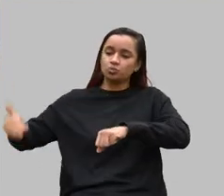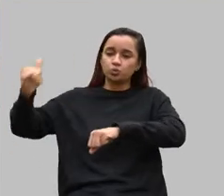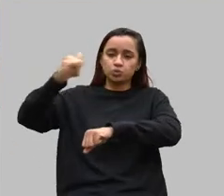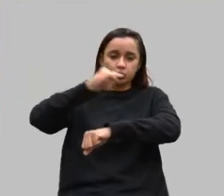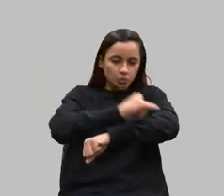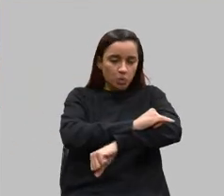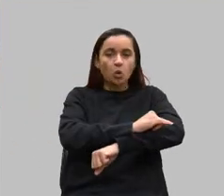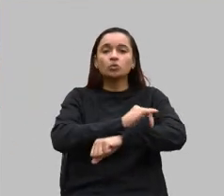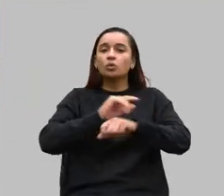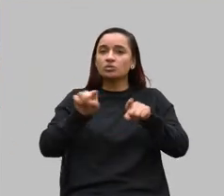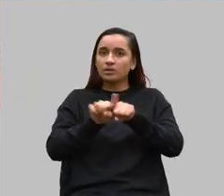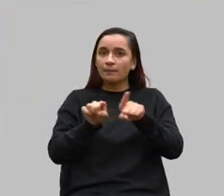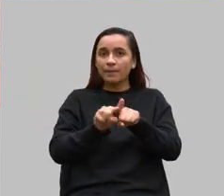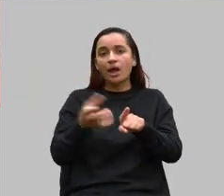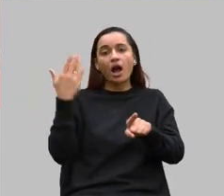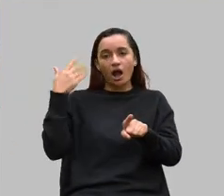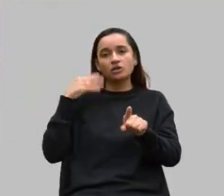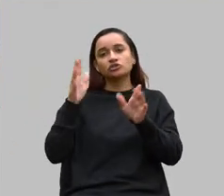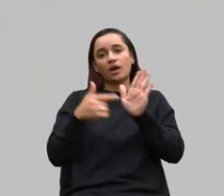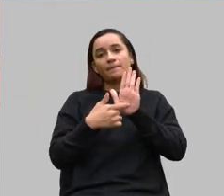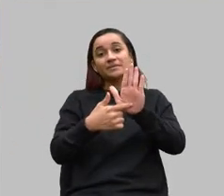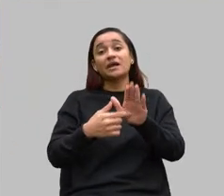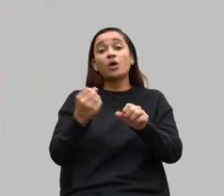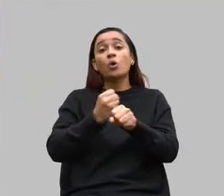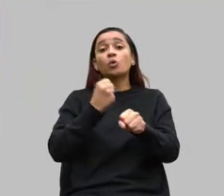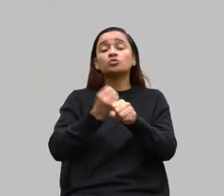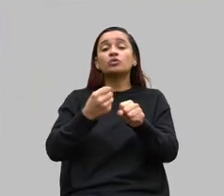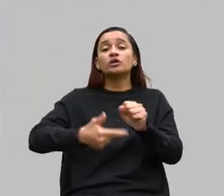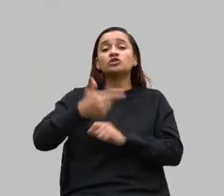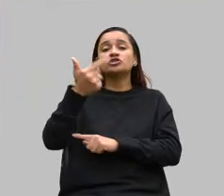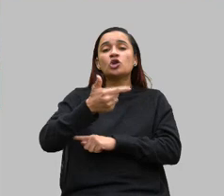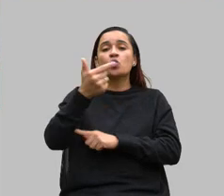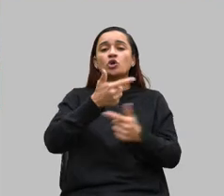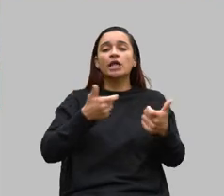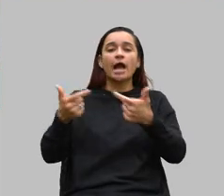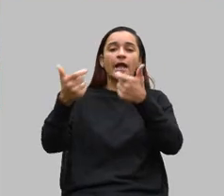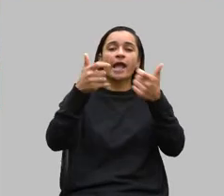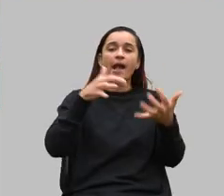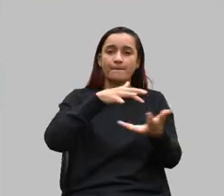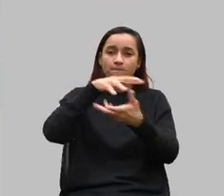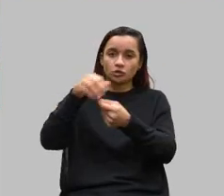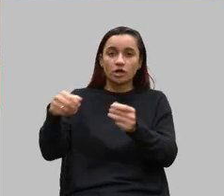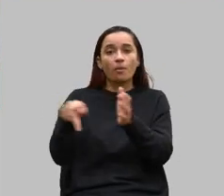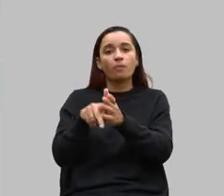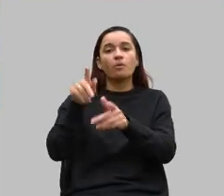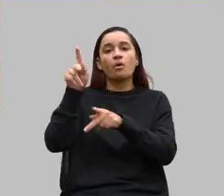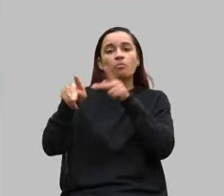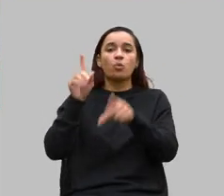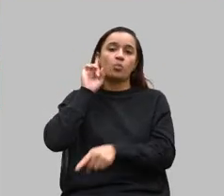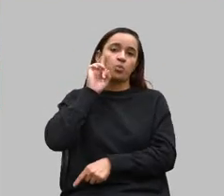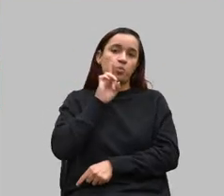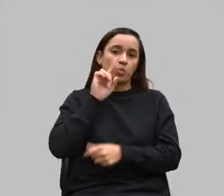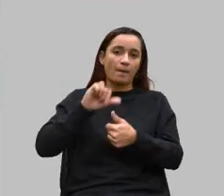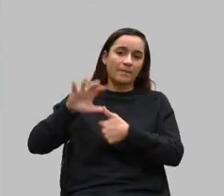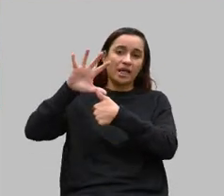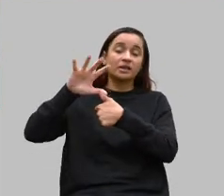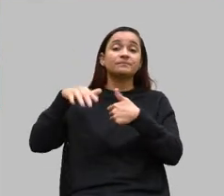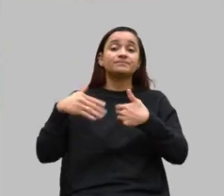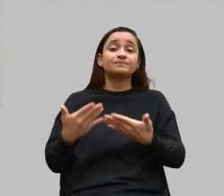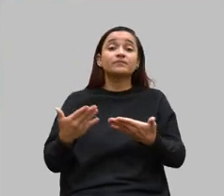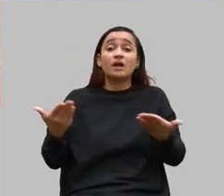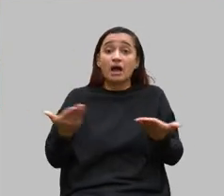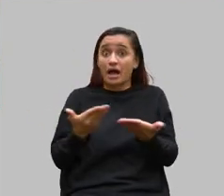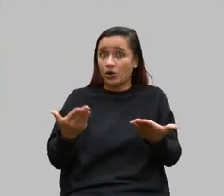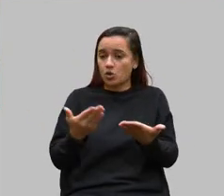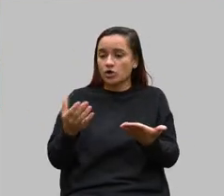é feito pela segunda guerra mundial pelos americanos e eu tenho certeza que agora com esses recursos que